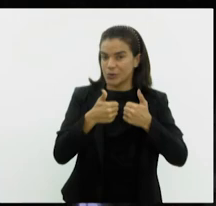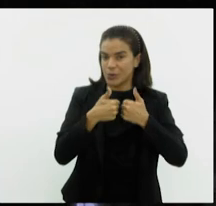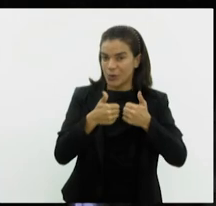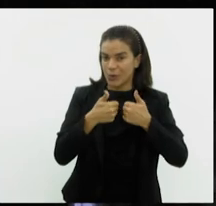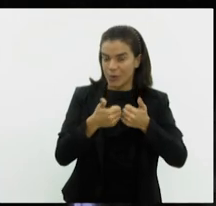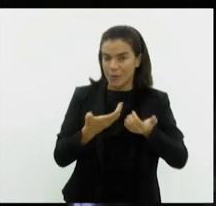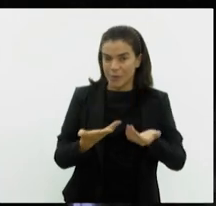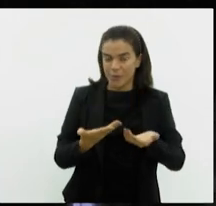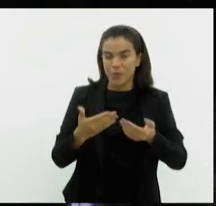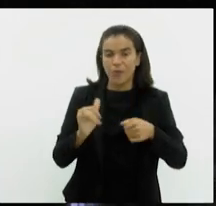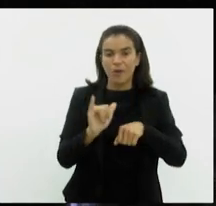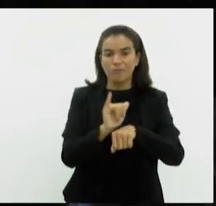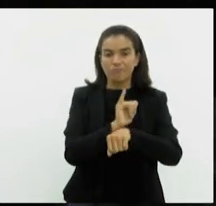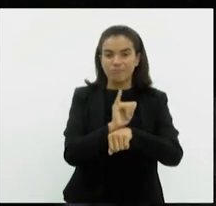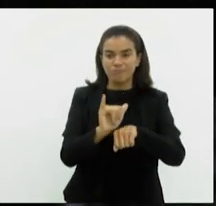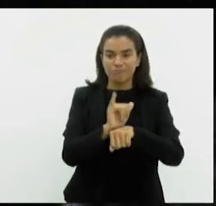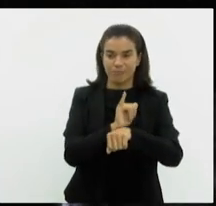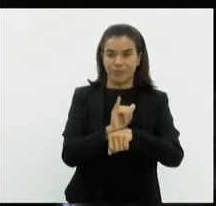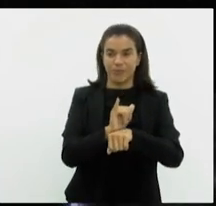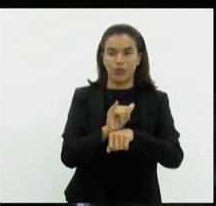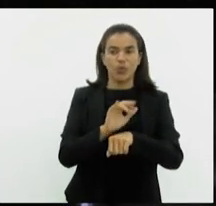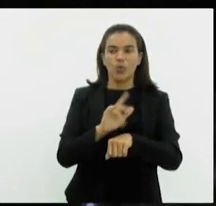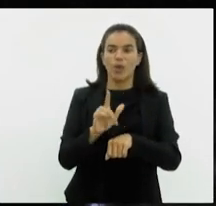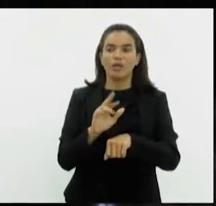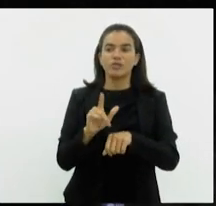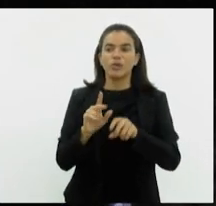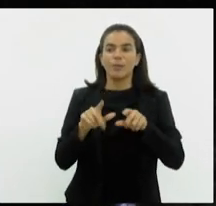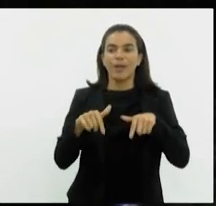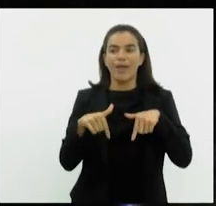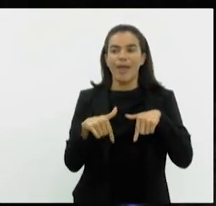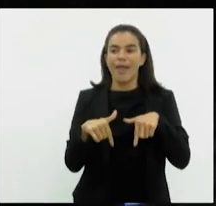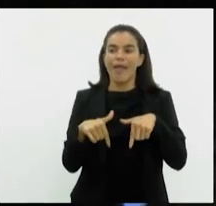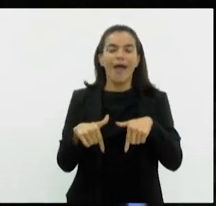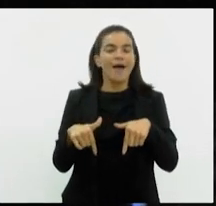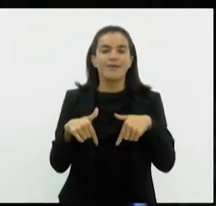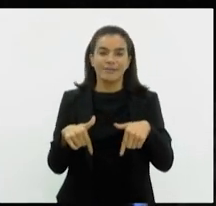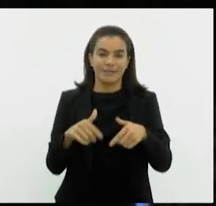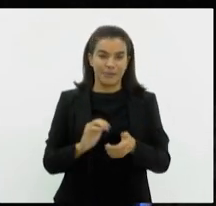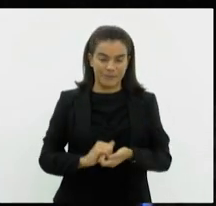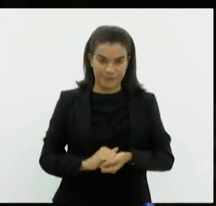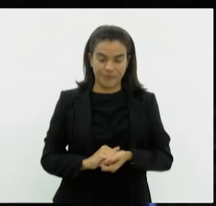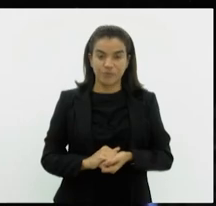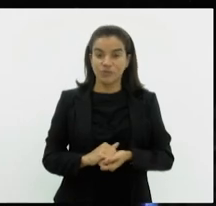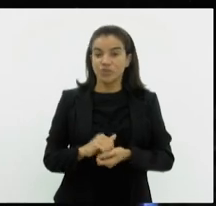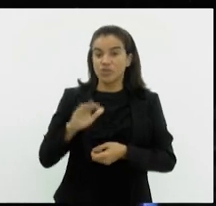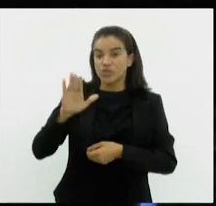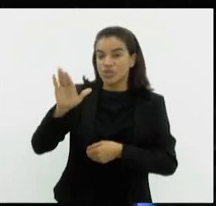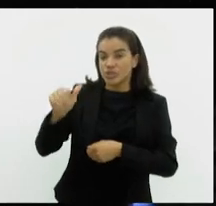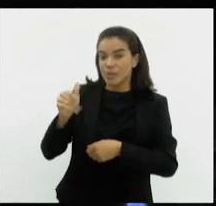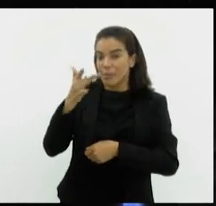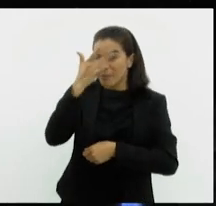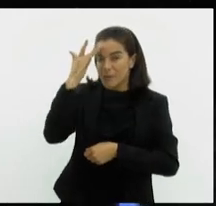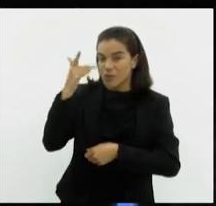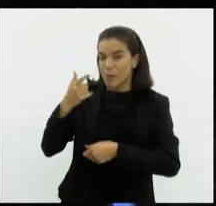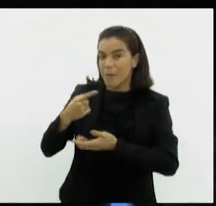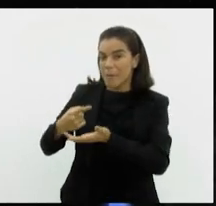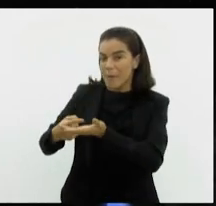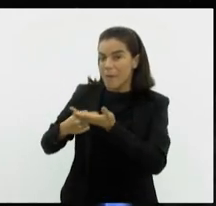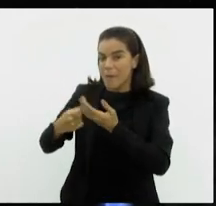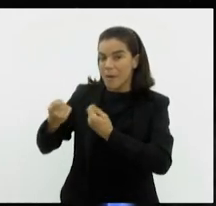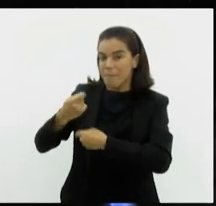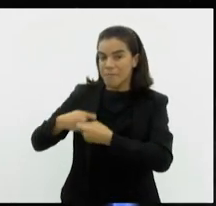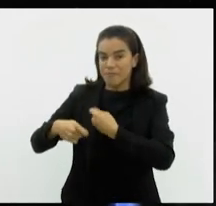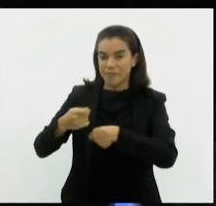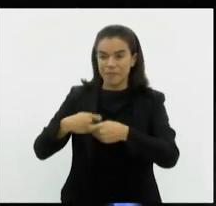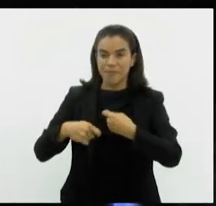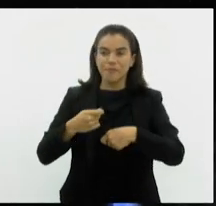medida da reação Então teve o sequestro chama o Bob chama os negociadores vamos cerca cerca